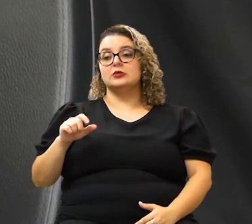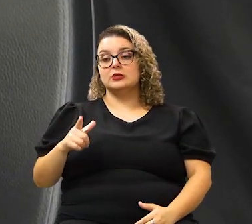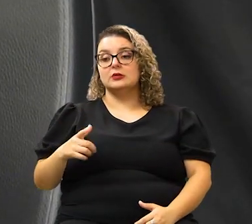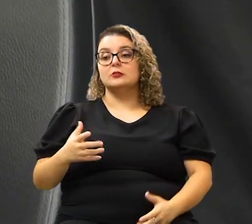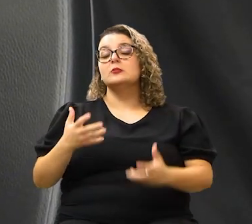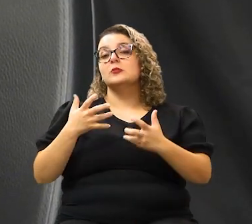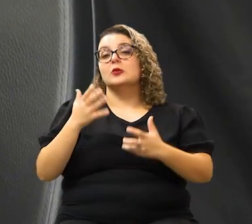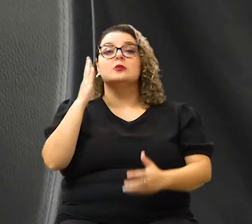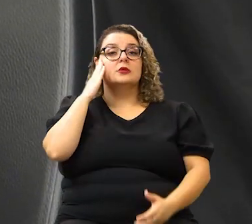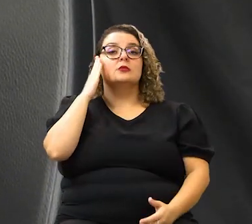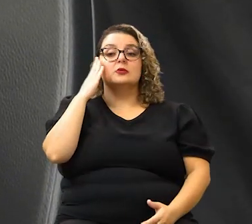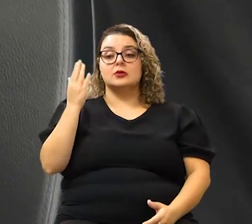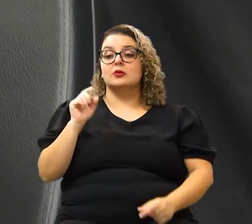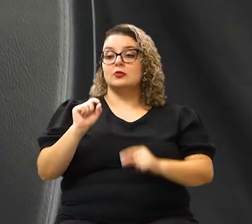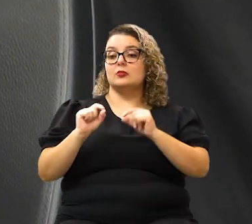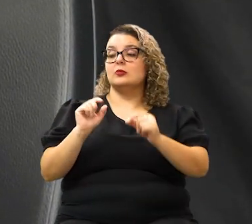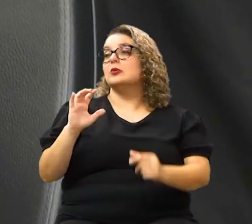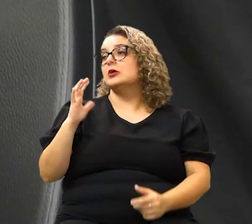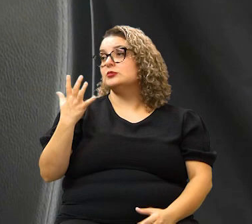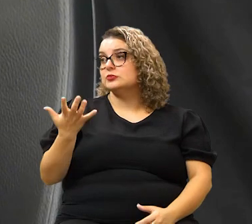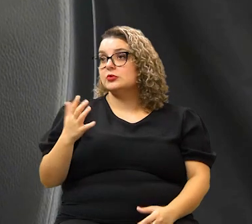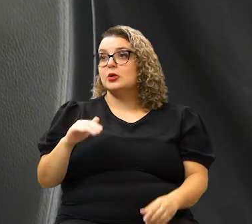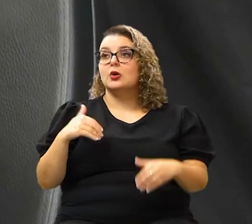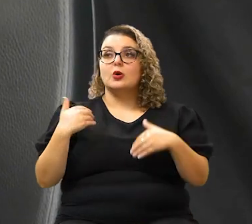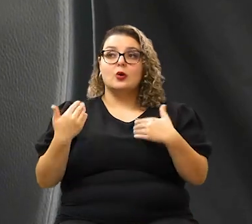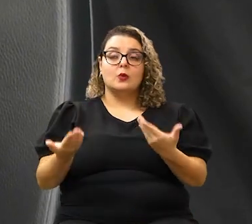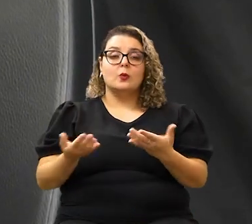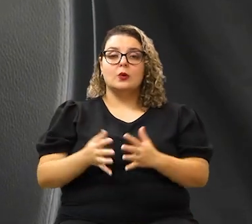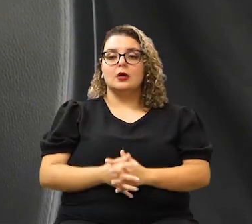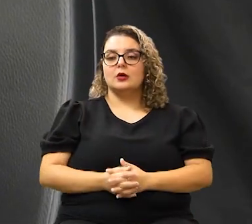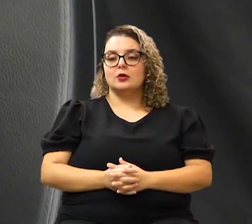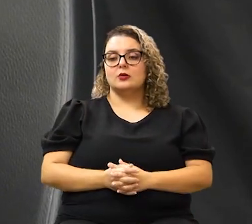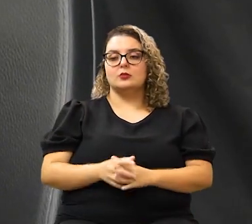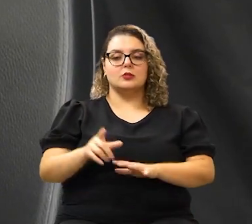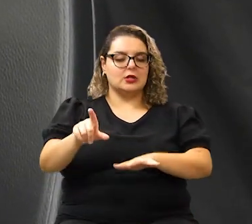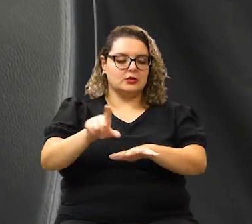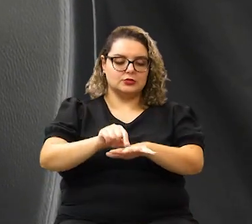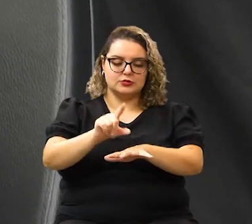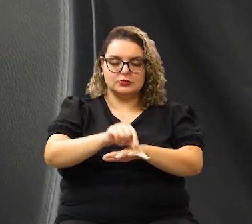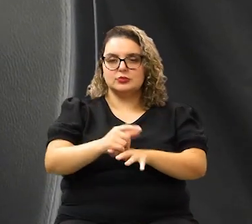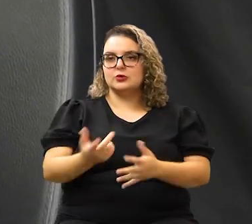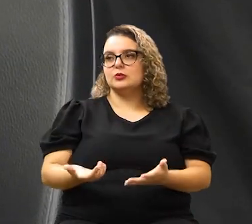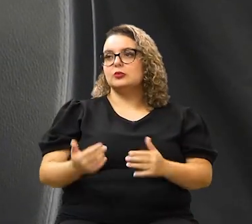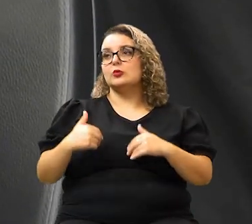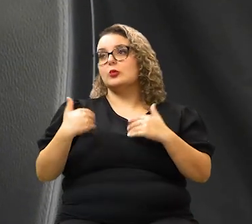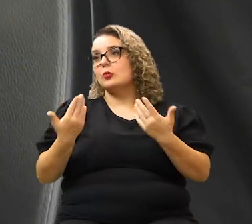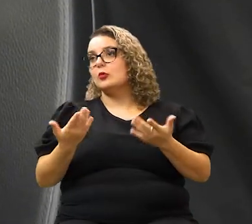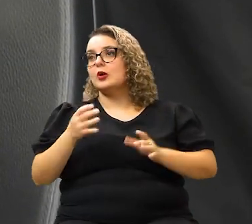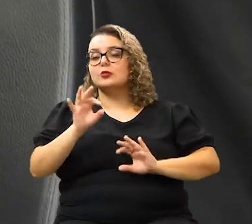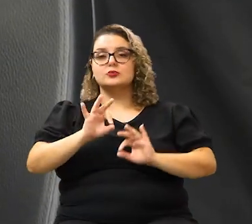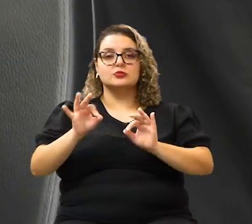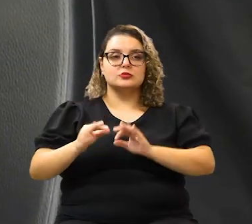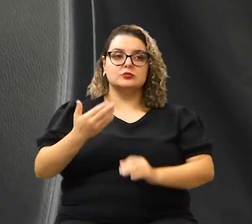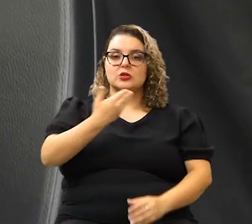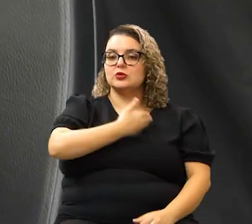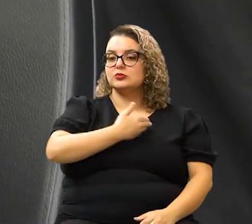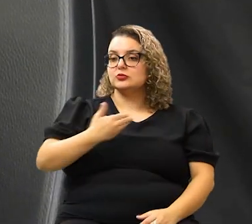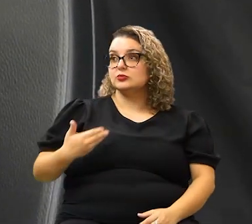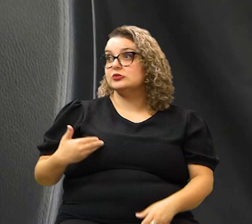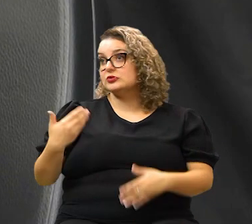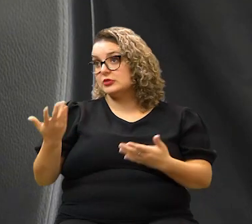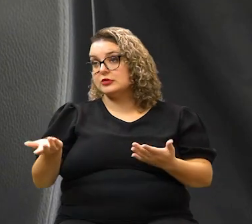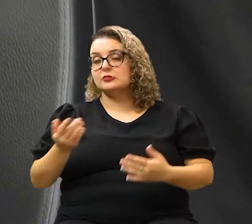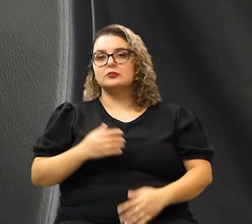queria entender o que estava acontecendo, quais eram as alternativas, quais eram os planos de governo, né?